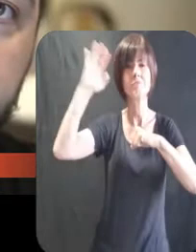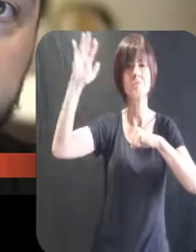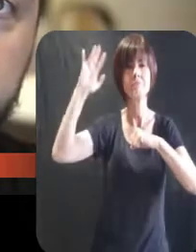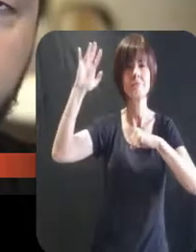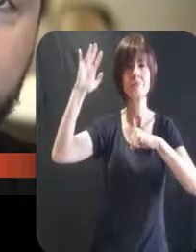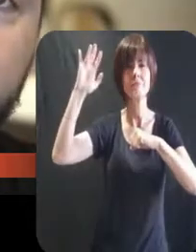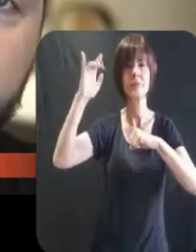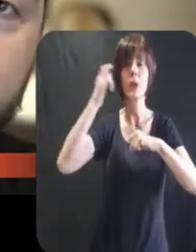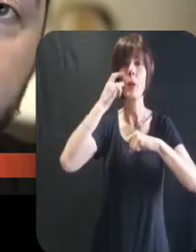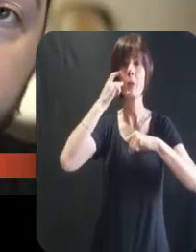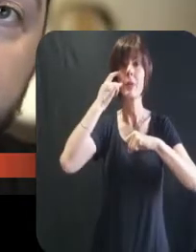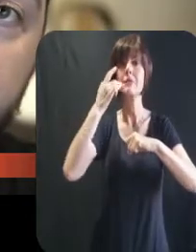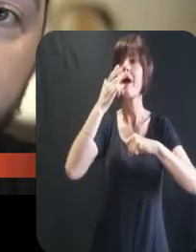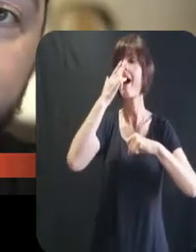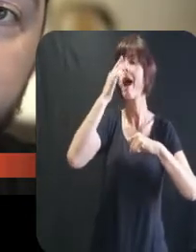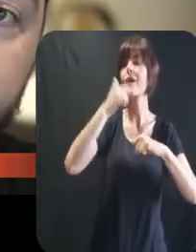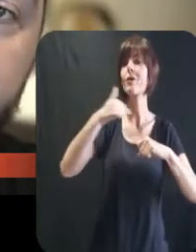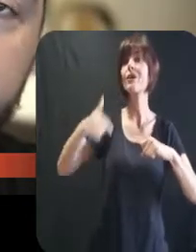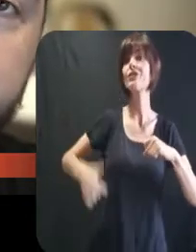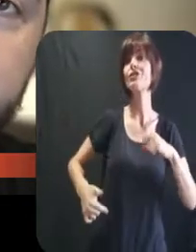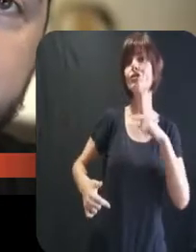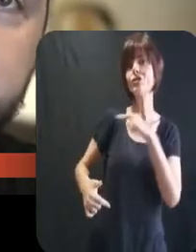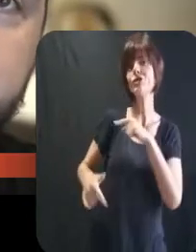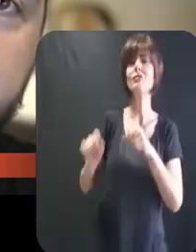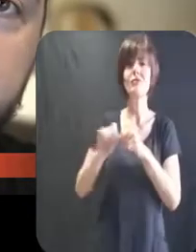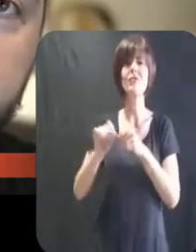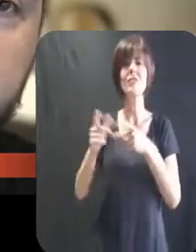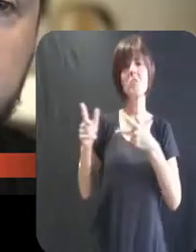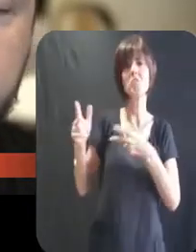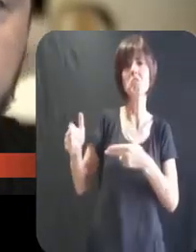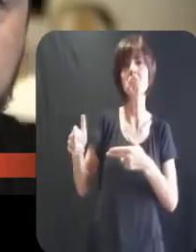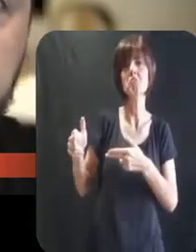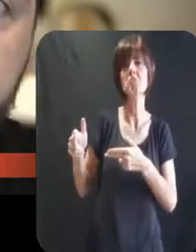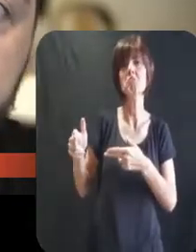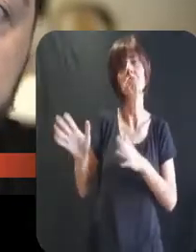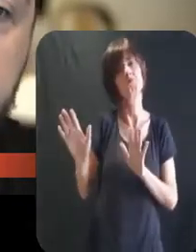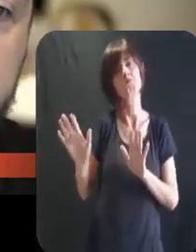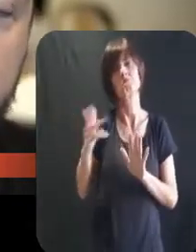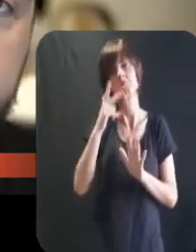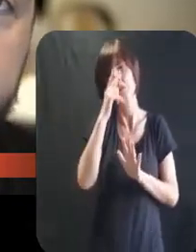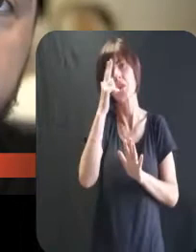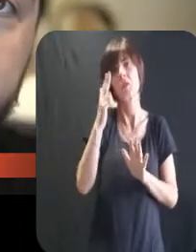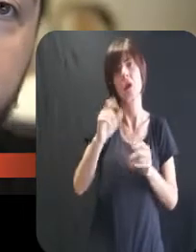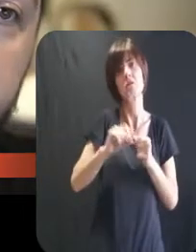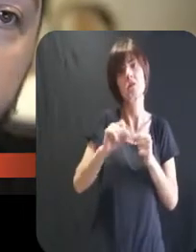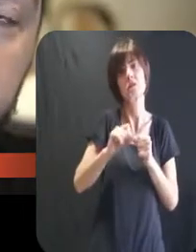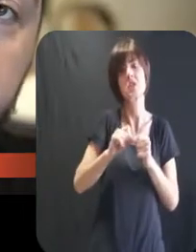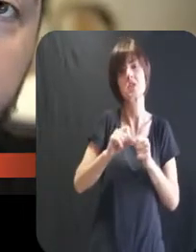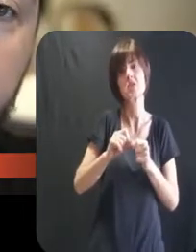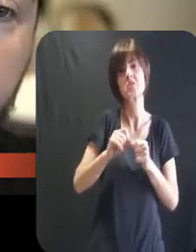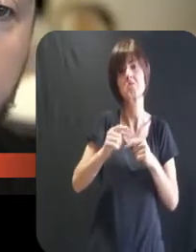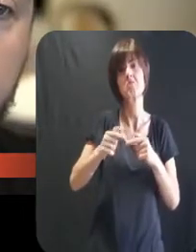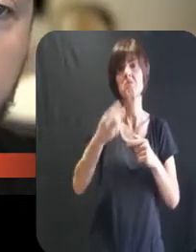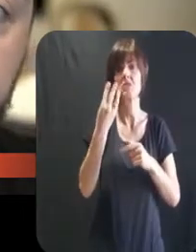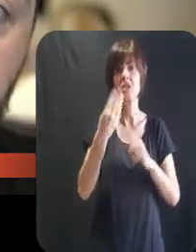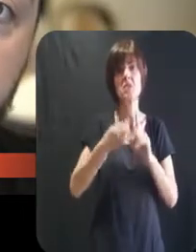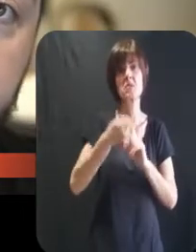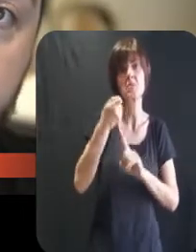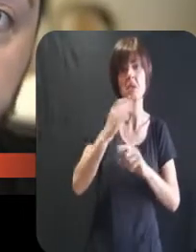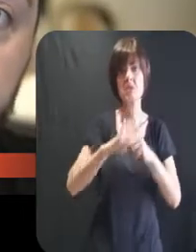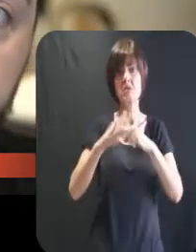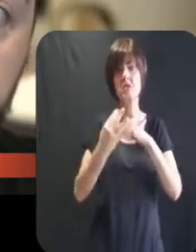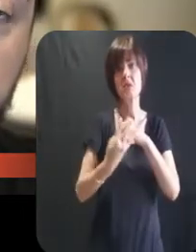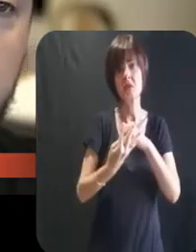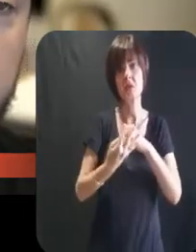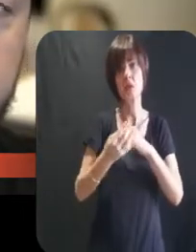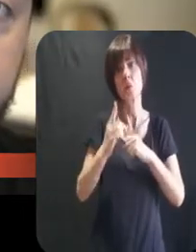doença, quando a gente tem um teto mental do que é o coronavírus, o nosso teto tende a ser o da China. A gente tende a olhar para a China e falar, bom, a China já passou